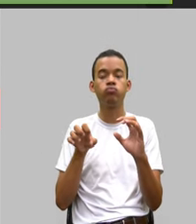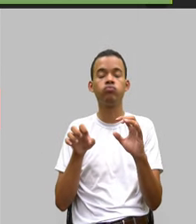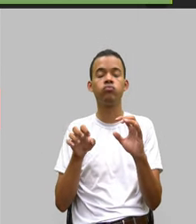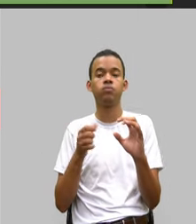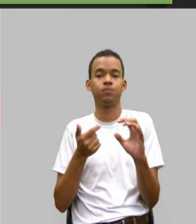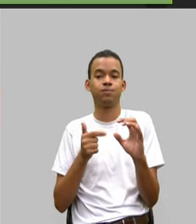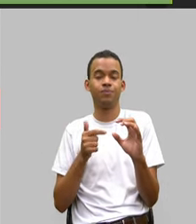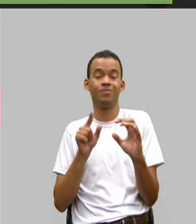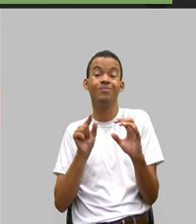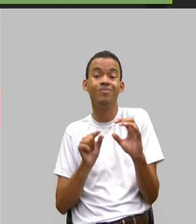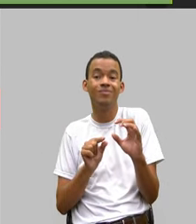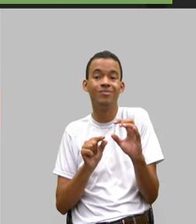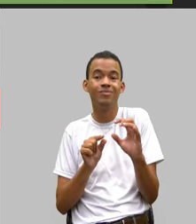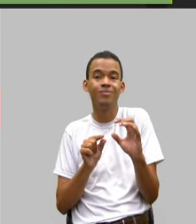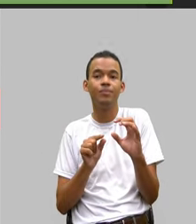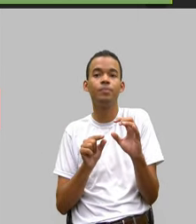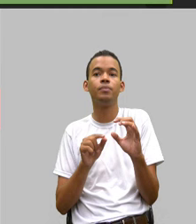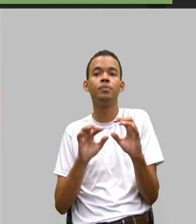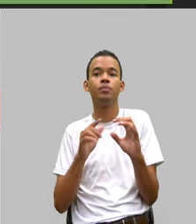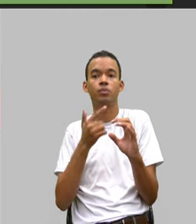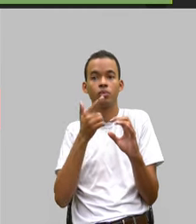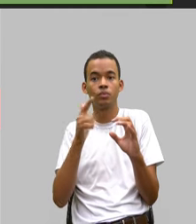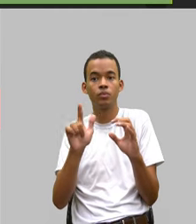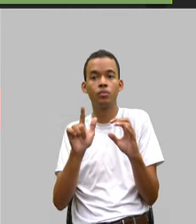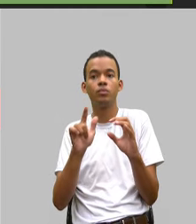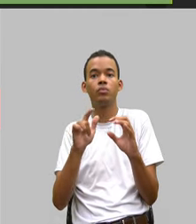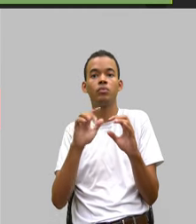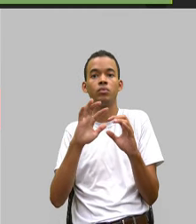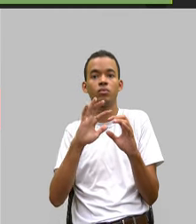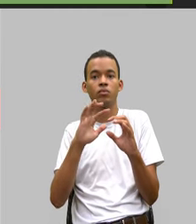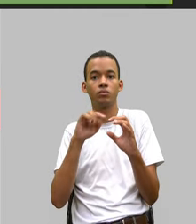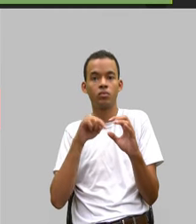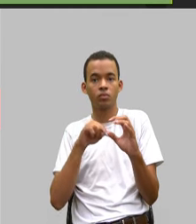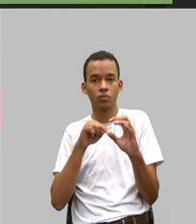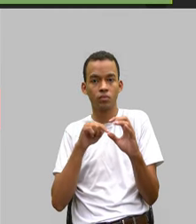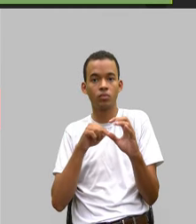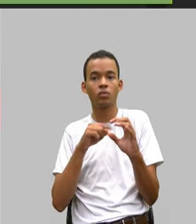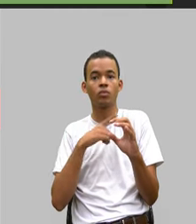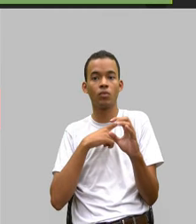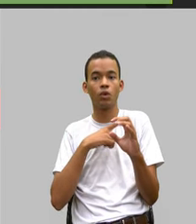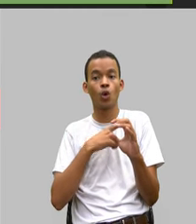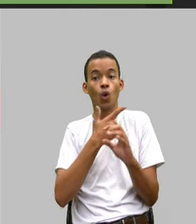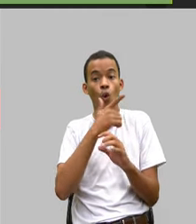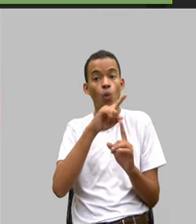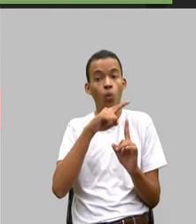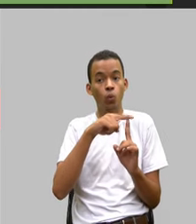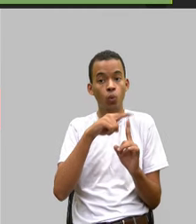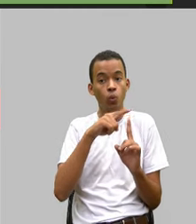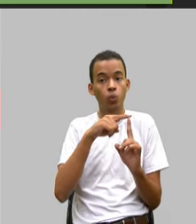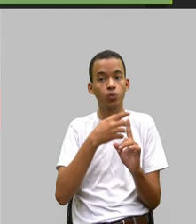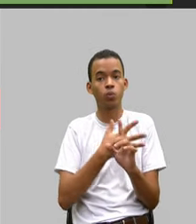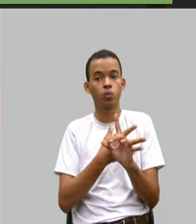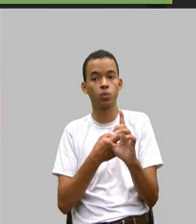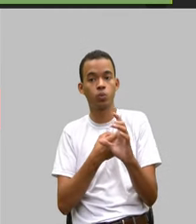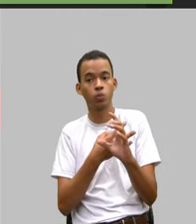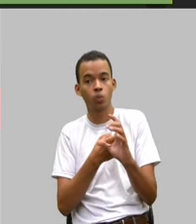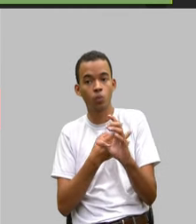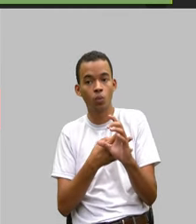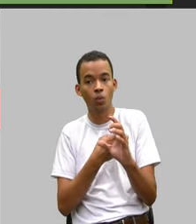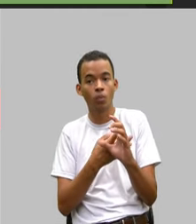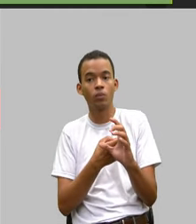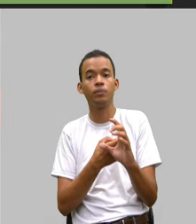dos receptores opioides no tronco encefálico nós temos uma alta densidade de receptores opioides e por